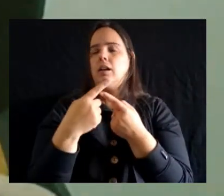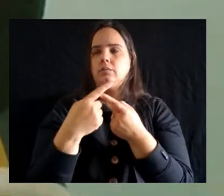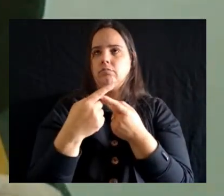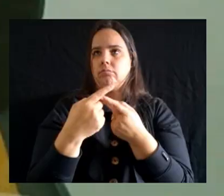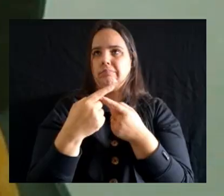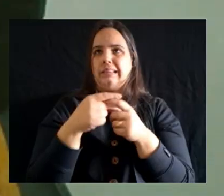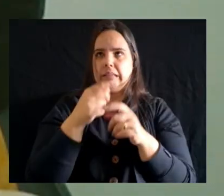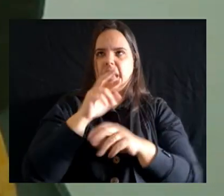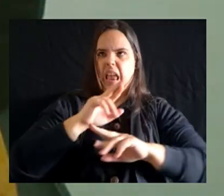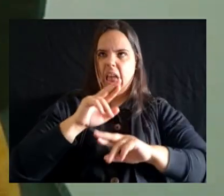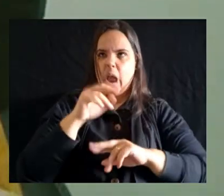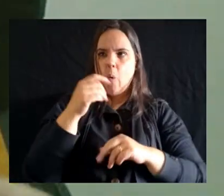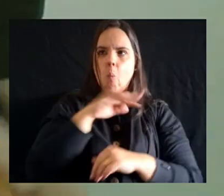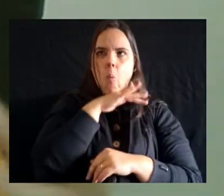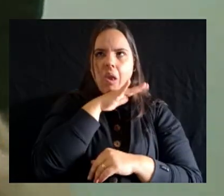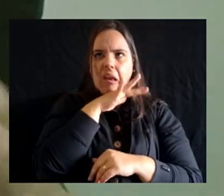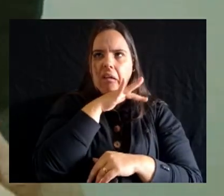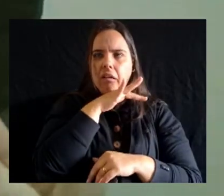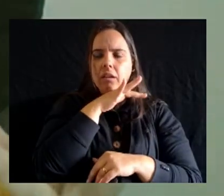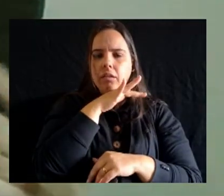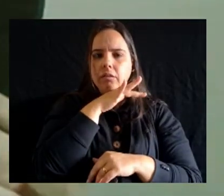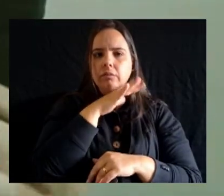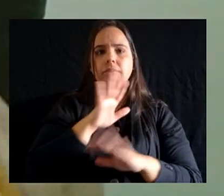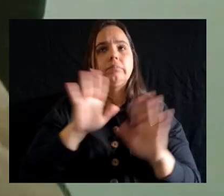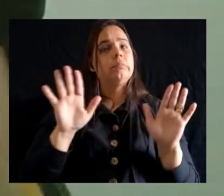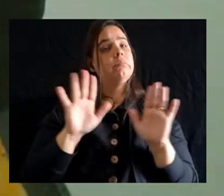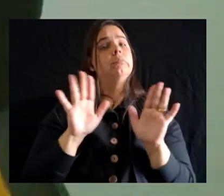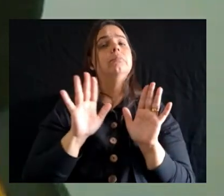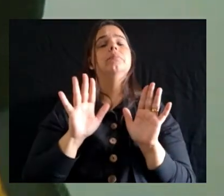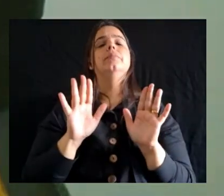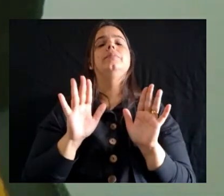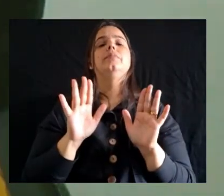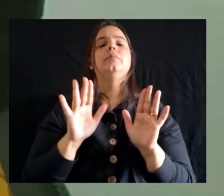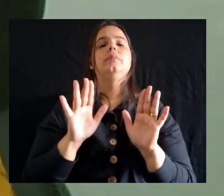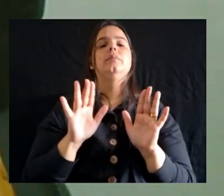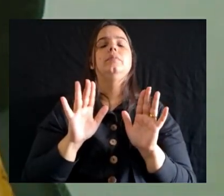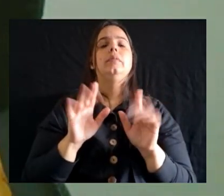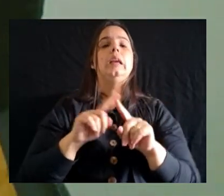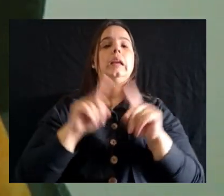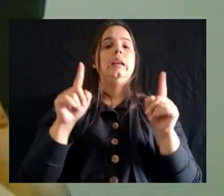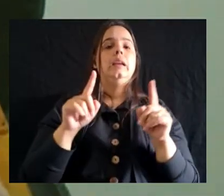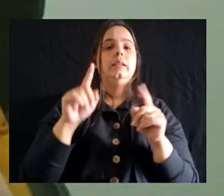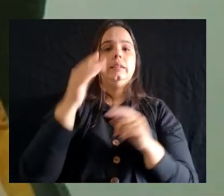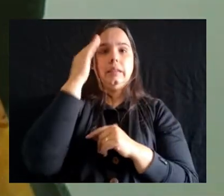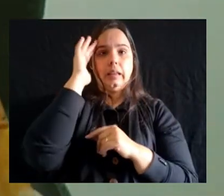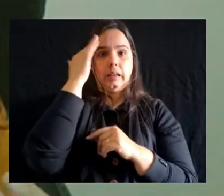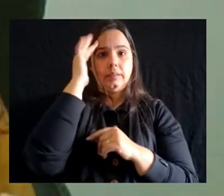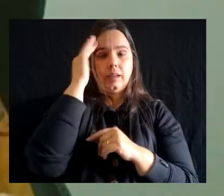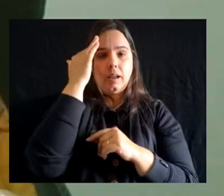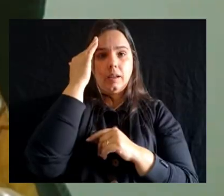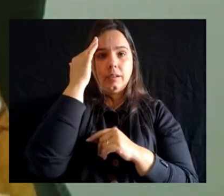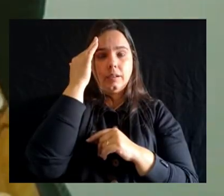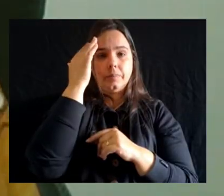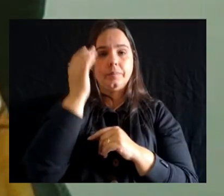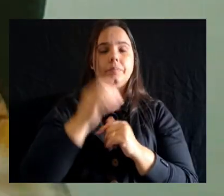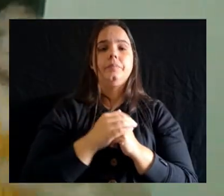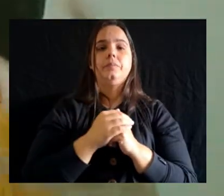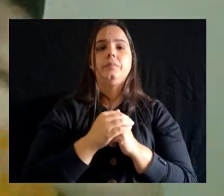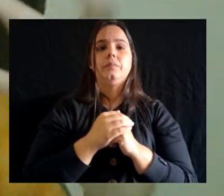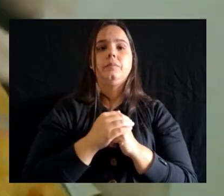ruim? Né? Então, entender que a gente pode sim comer tudo, lógico, pensando numa